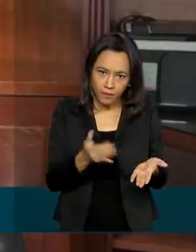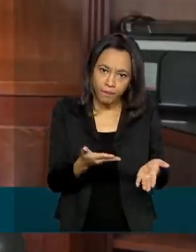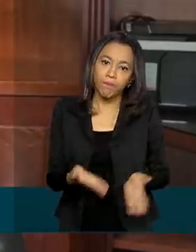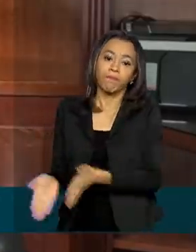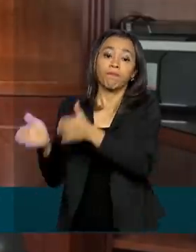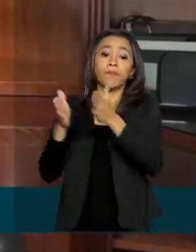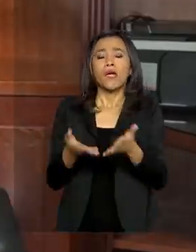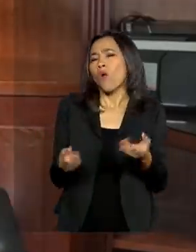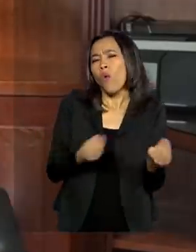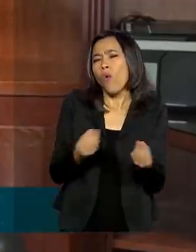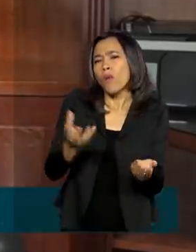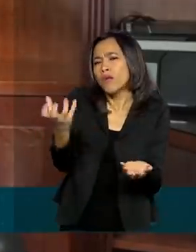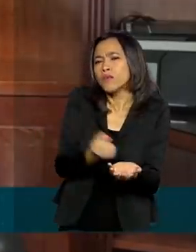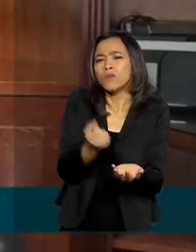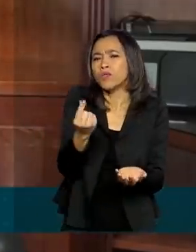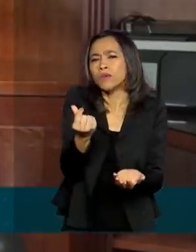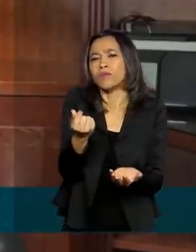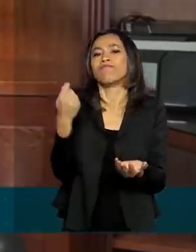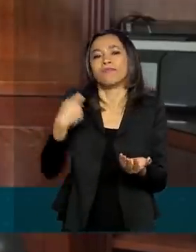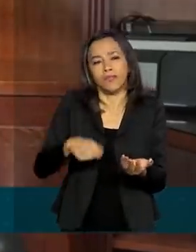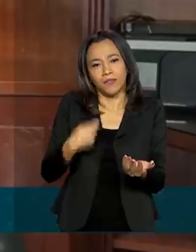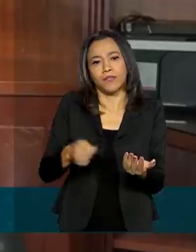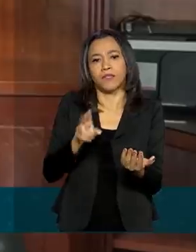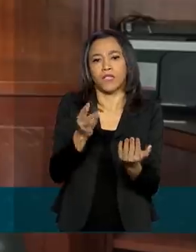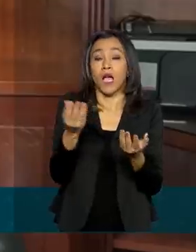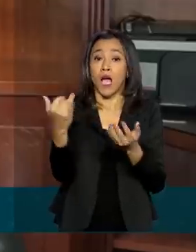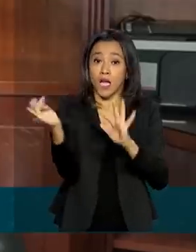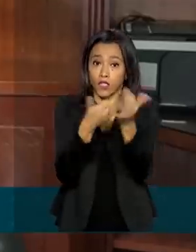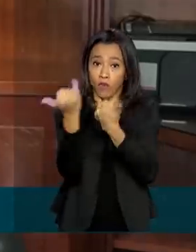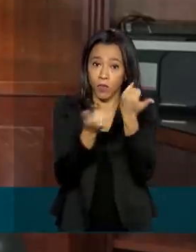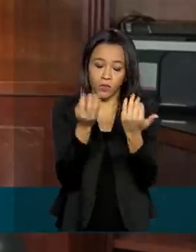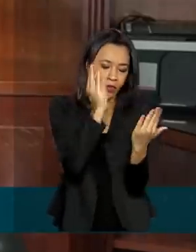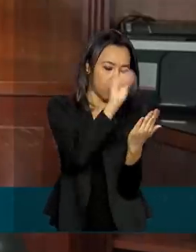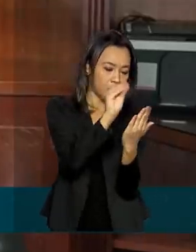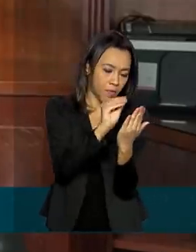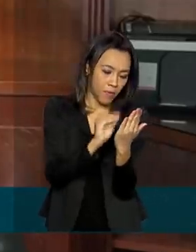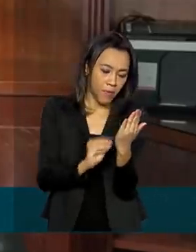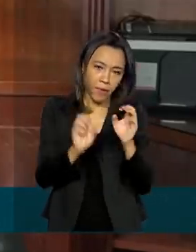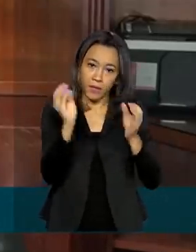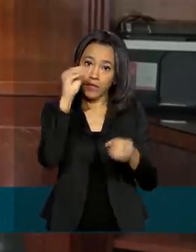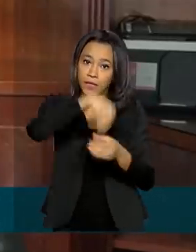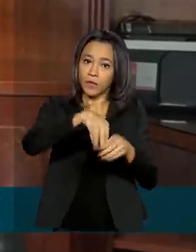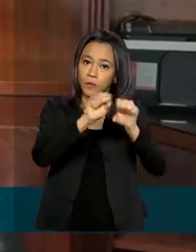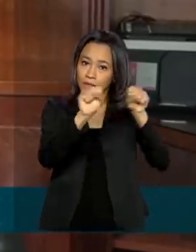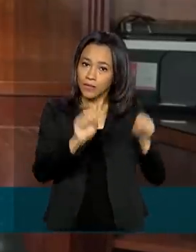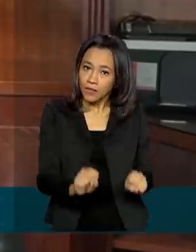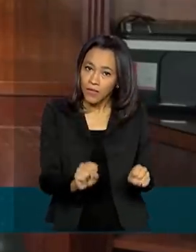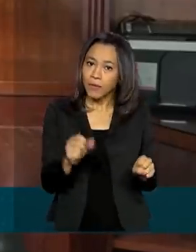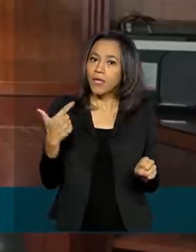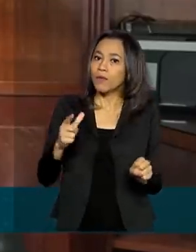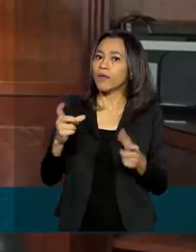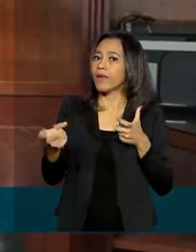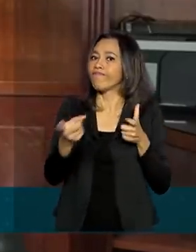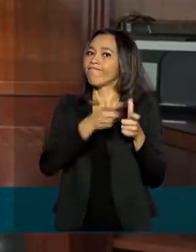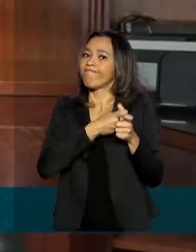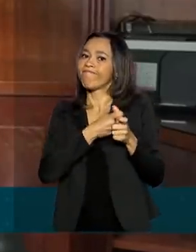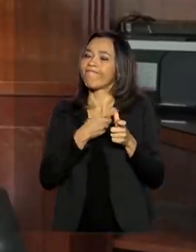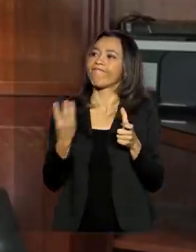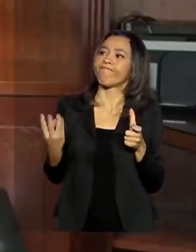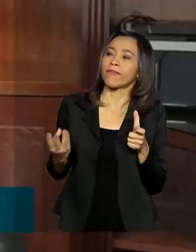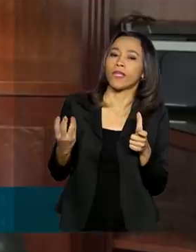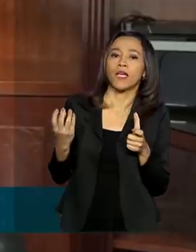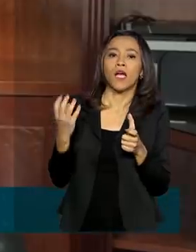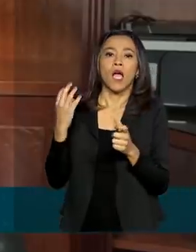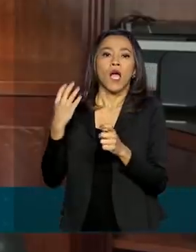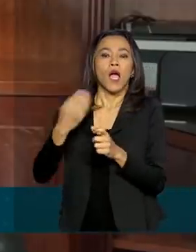dinheiro, é preciso estar com os dados cadastrais atualizados no sistema e não possuir pendências na prestação de